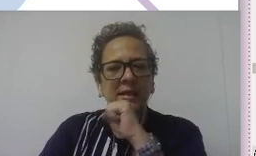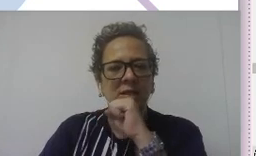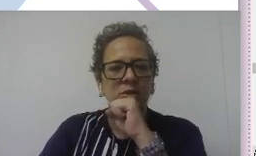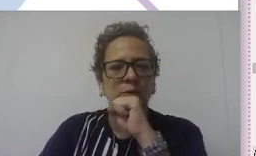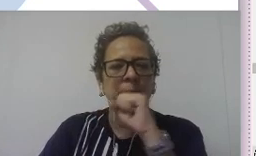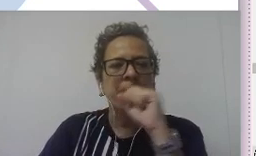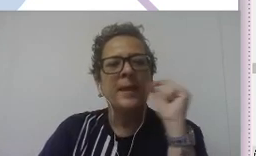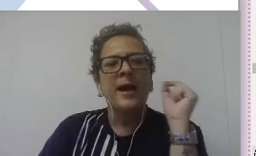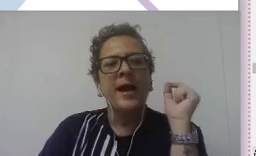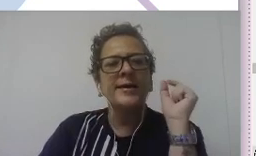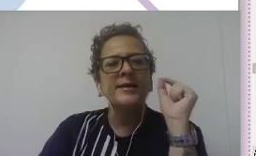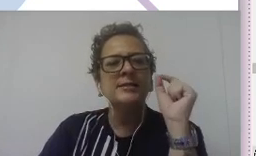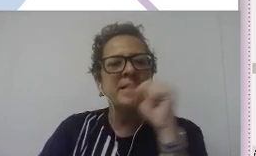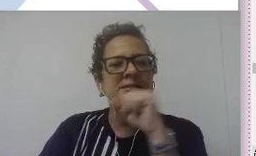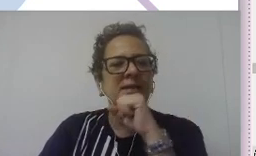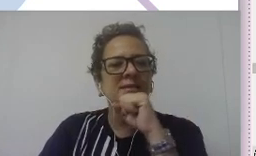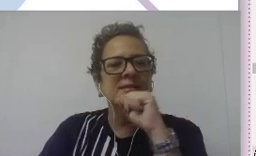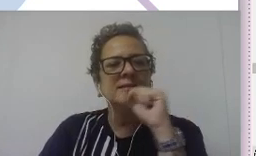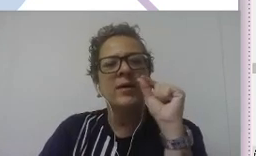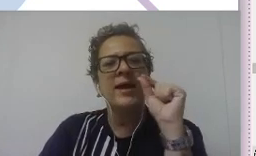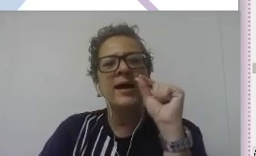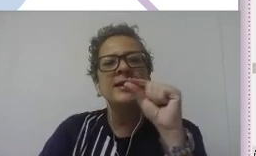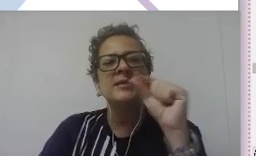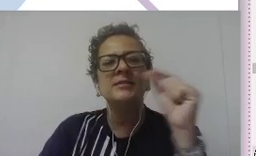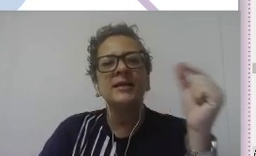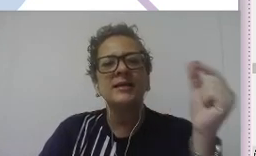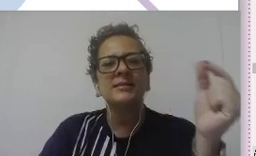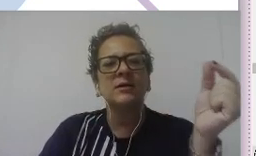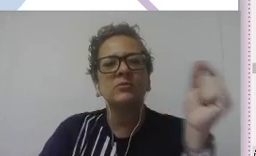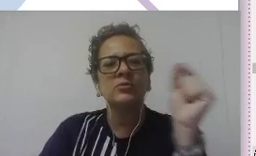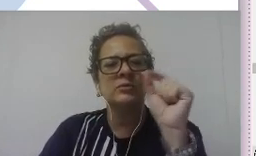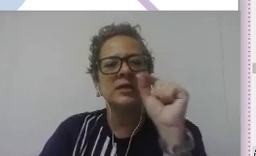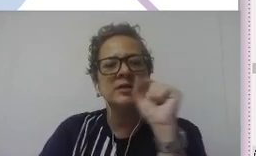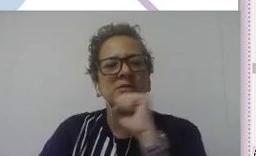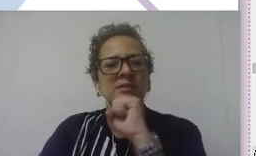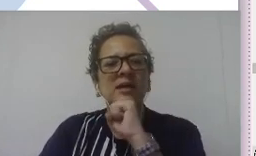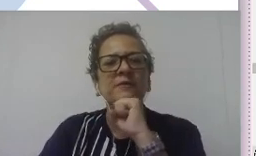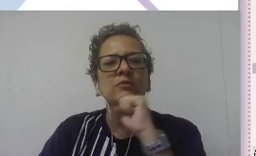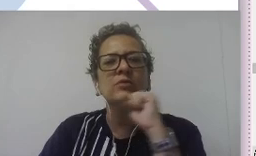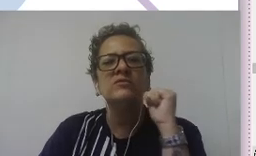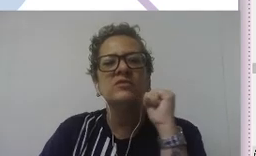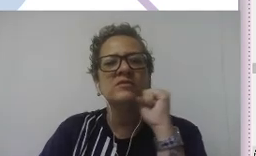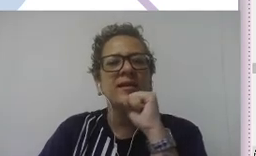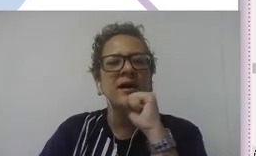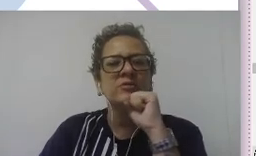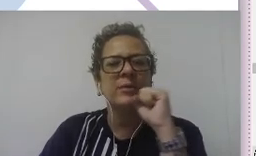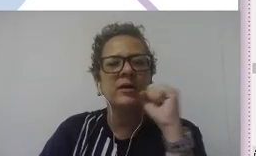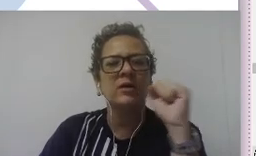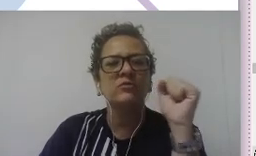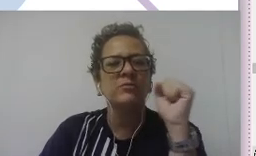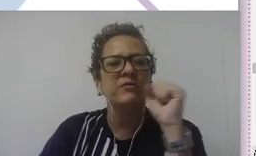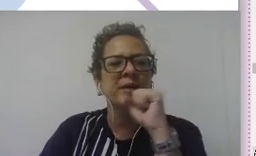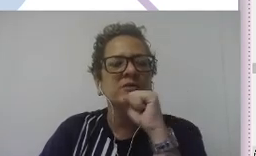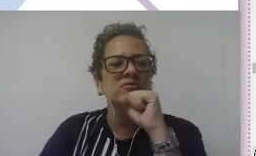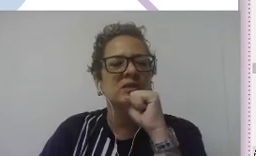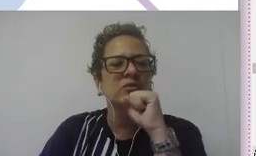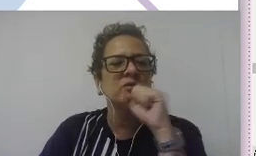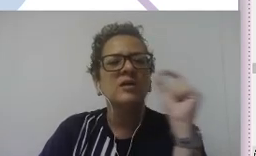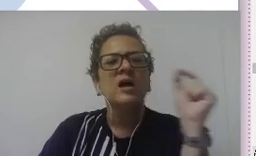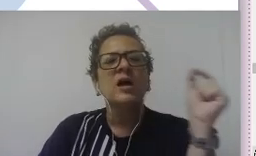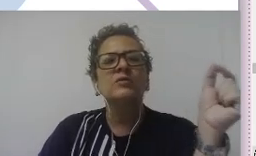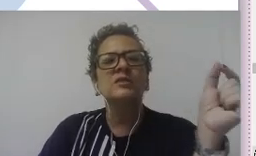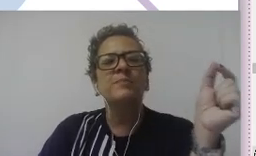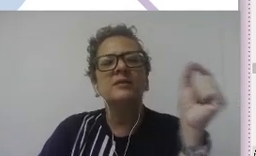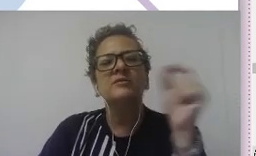desse texto. A espacialização é a encenação de um texto sem figurinos e cenários, porém com os movimentos dos